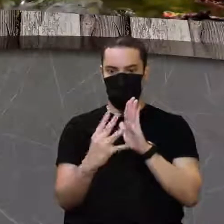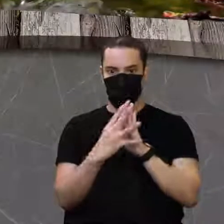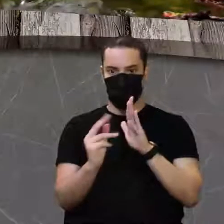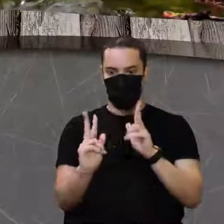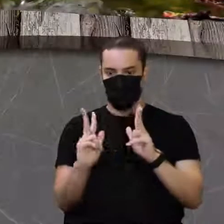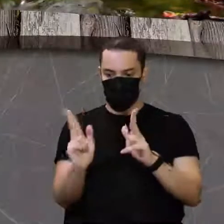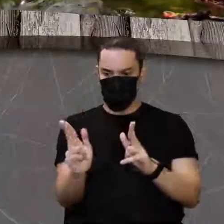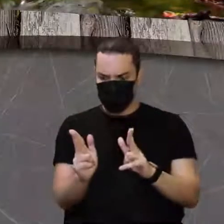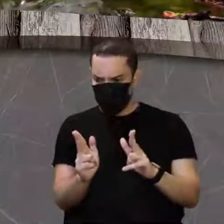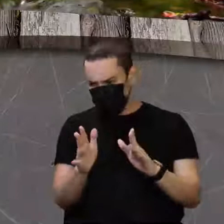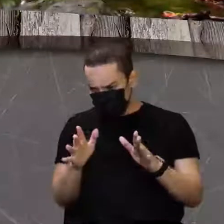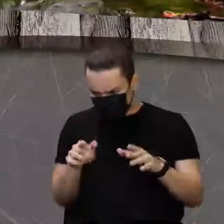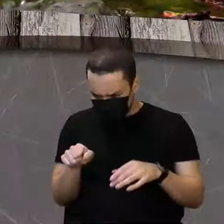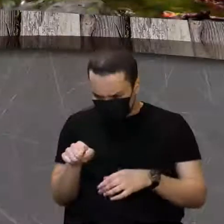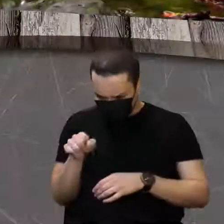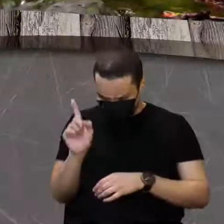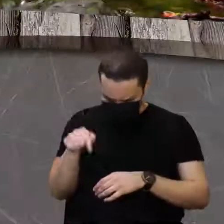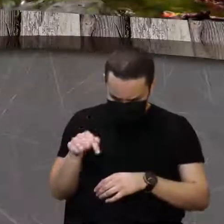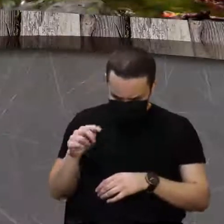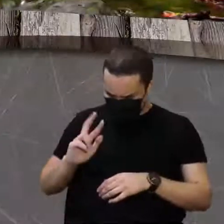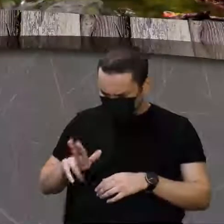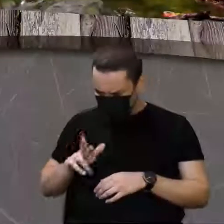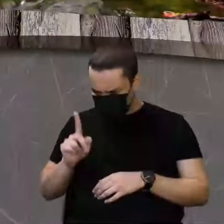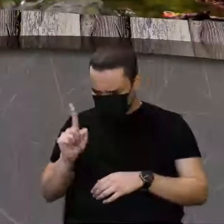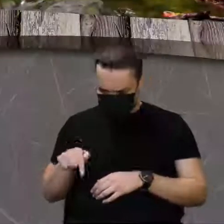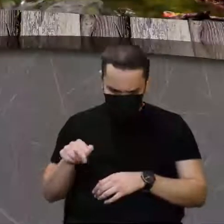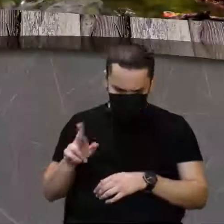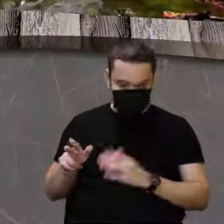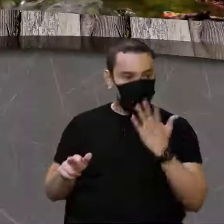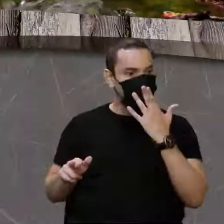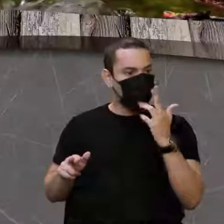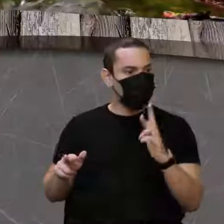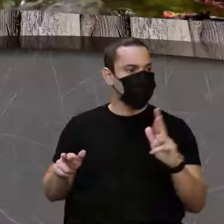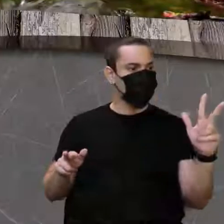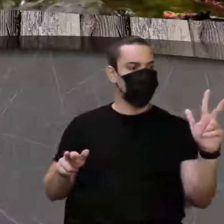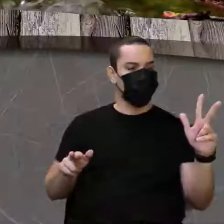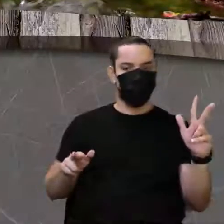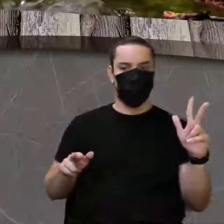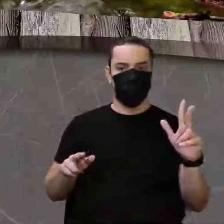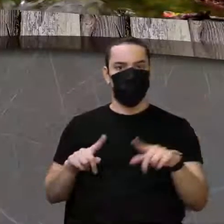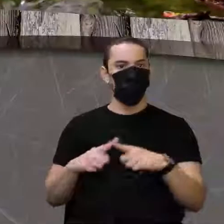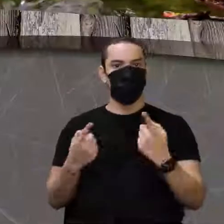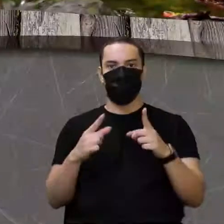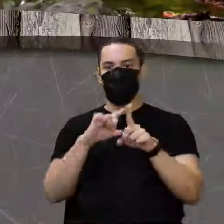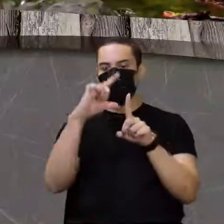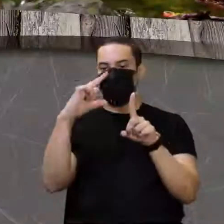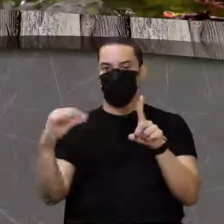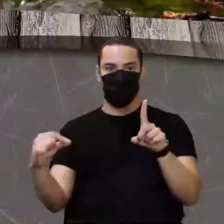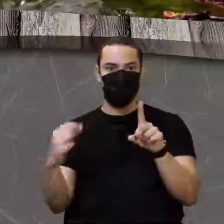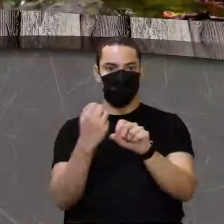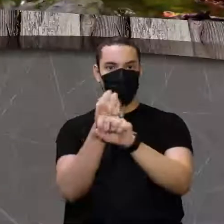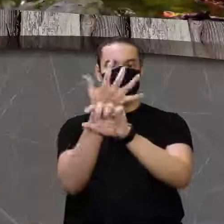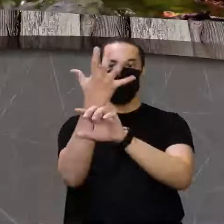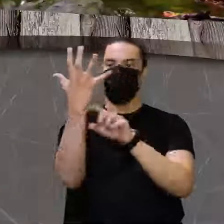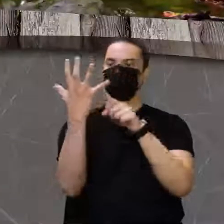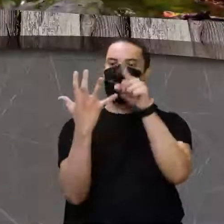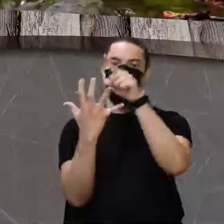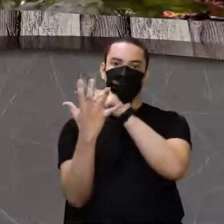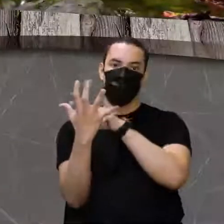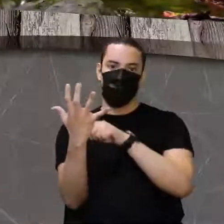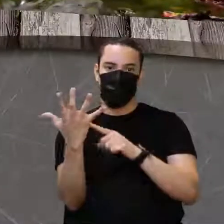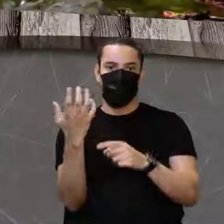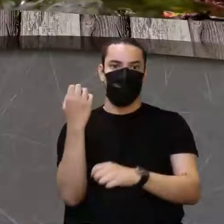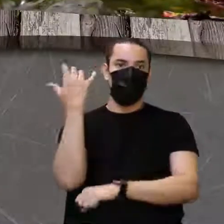um objeto ou àquela estrutura que está ali presente, ou a um galho, uma folha, um caule de